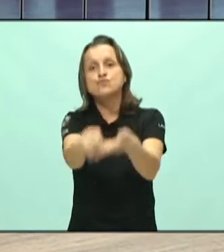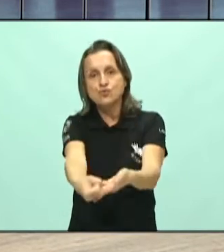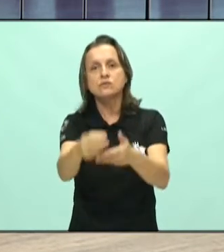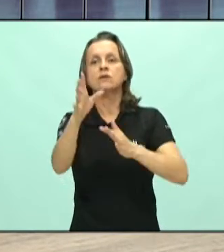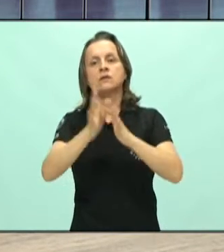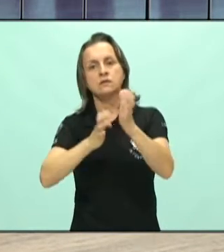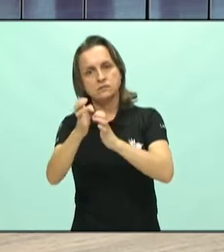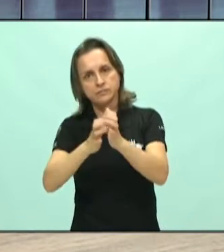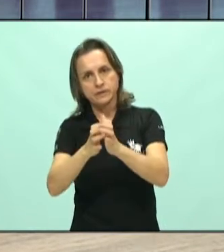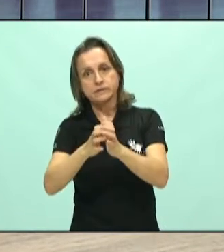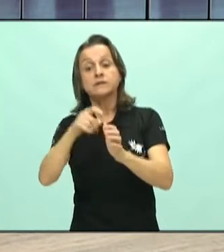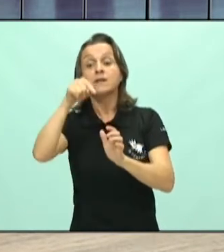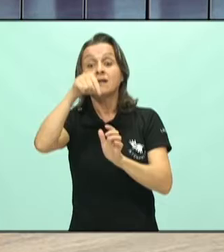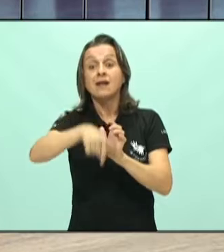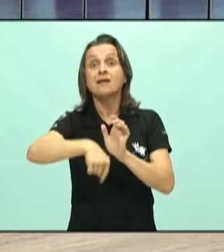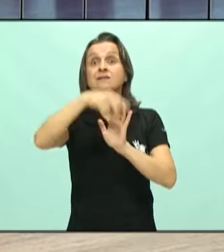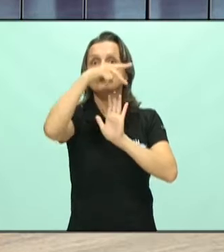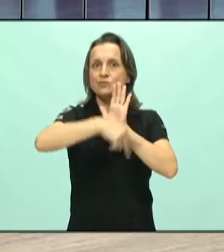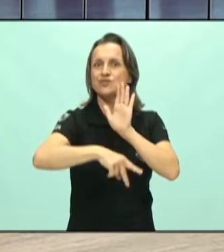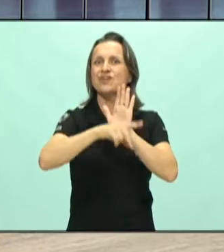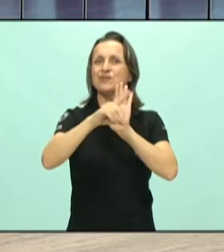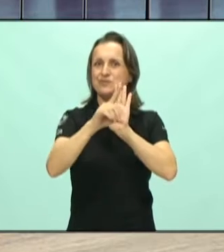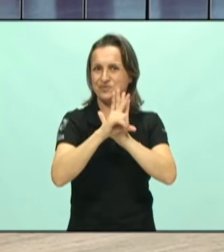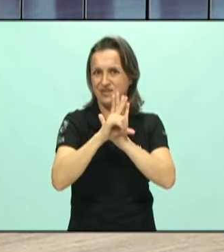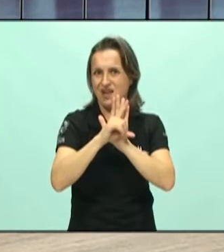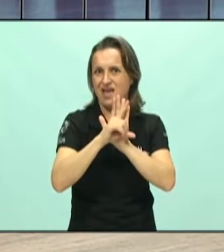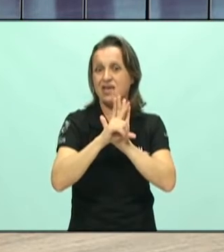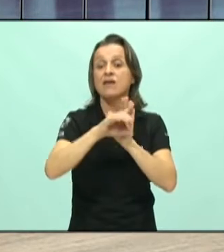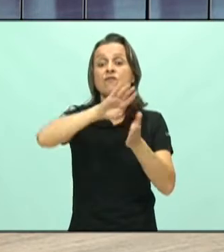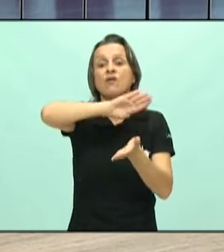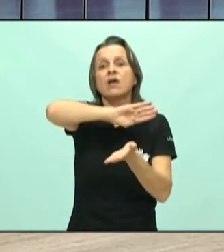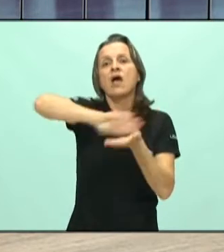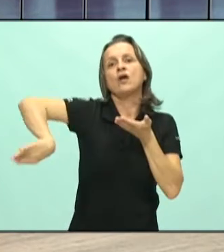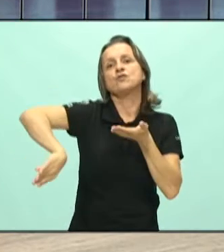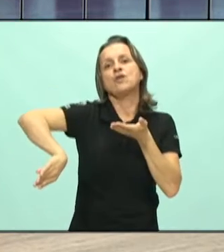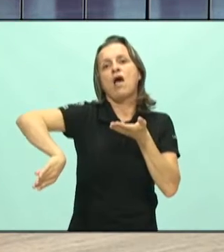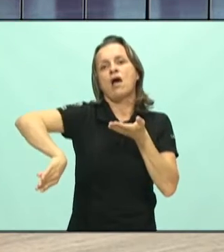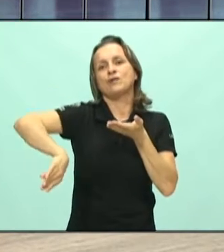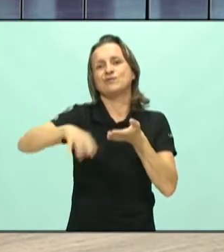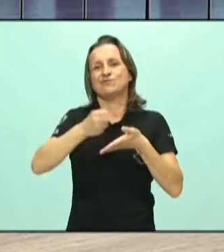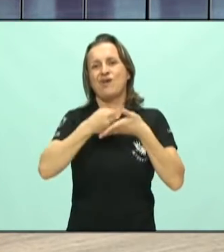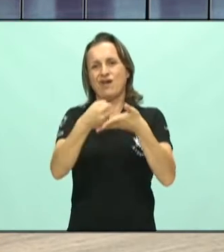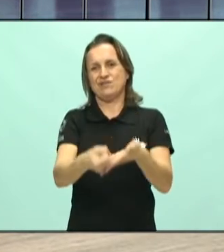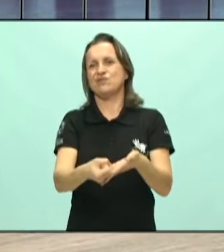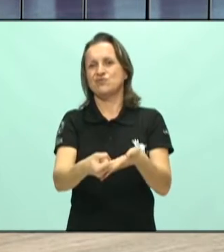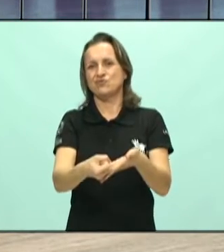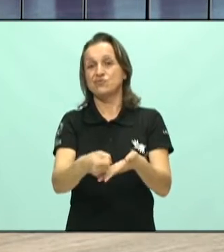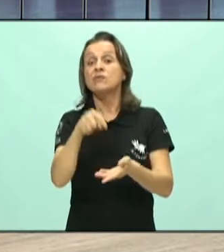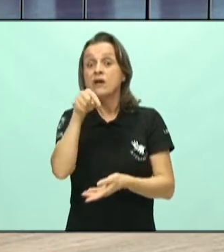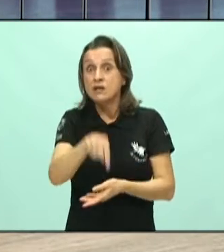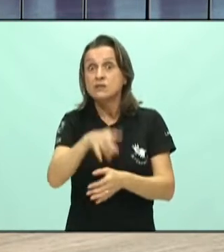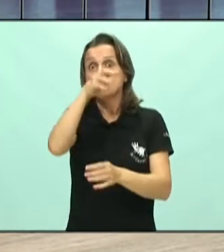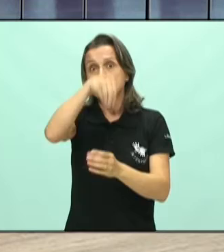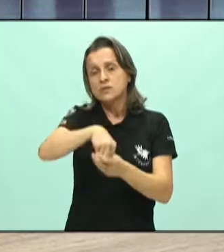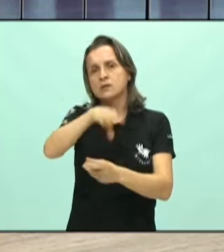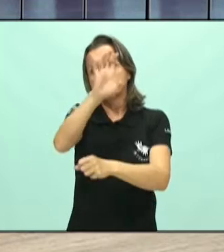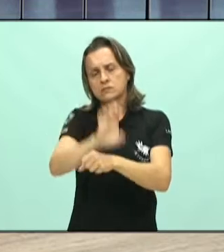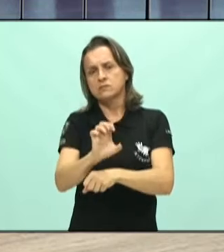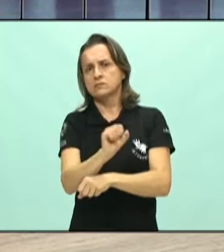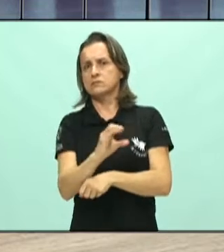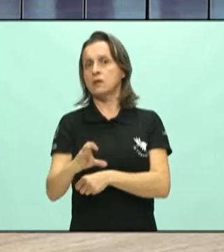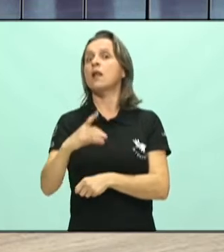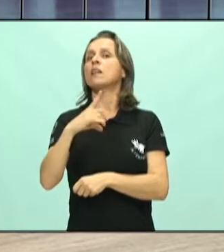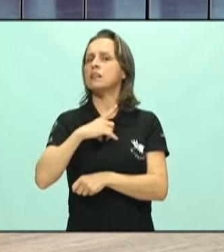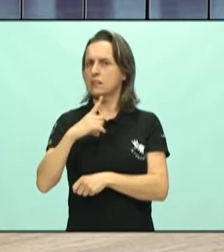nesse projeto de lei foi retirado esse incentivo, ele foi retirado. Isso equivale a dizer que dentro do estado de Santa Catarina haverá